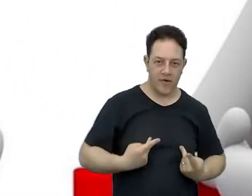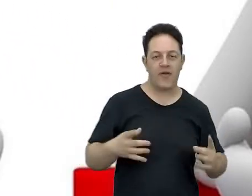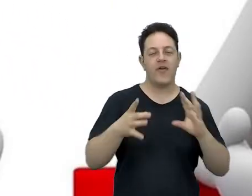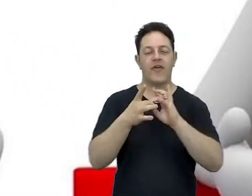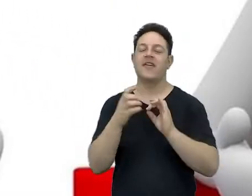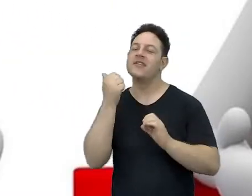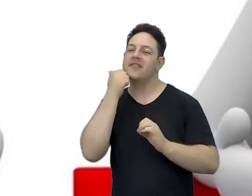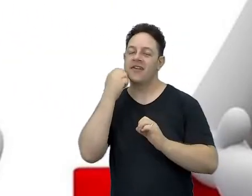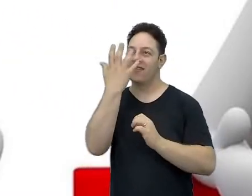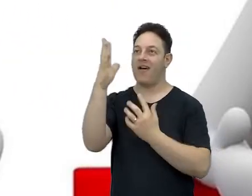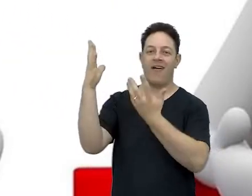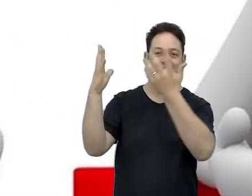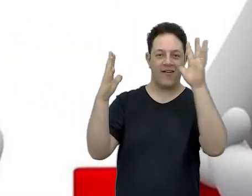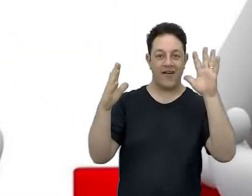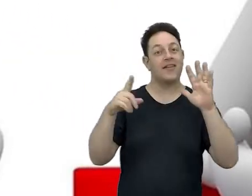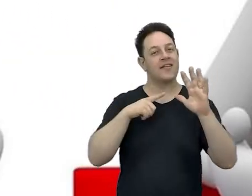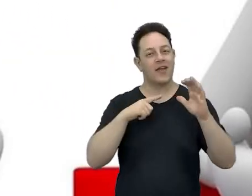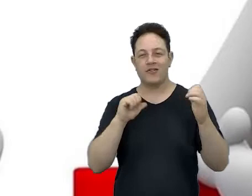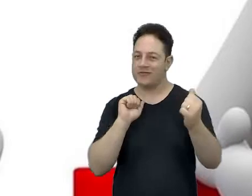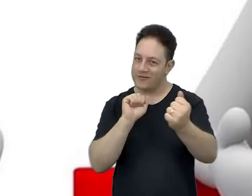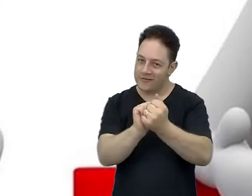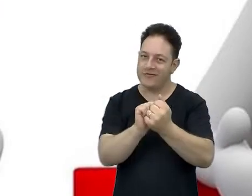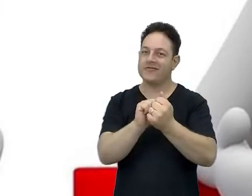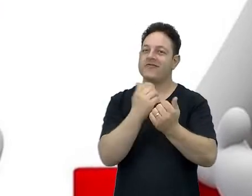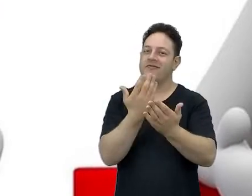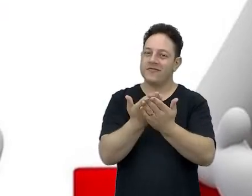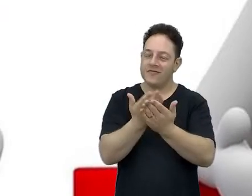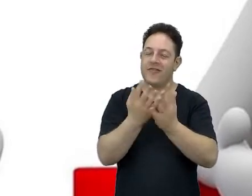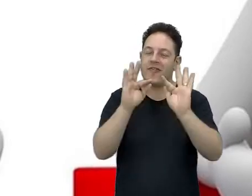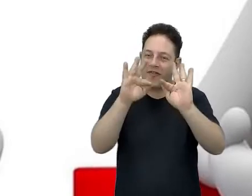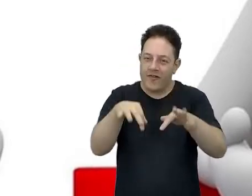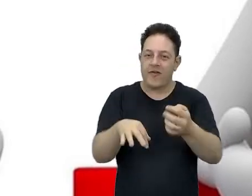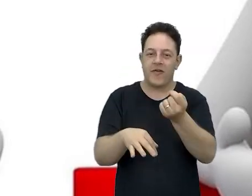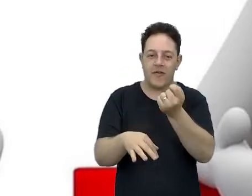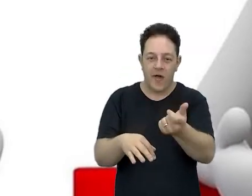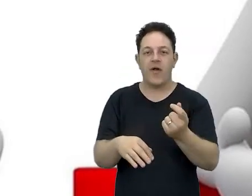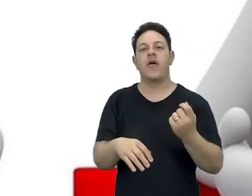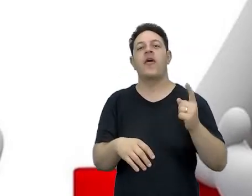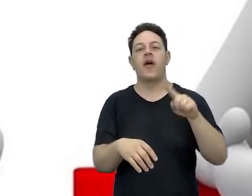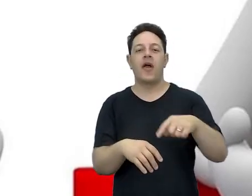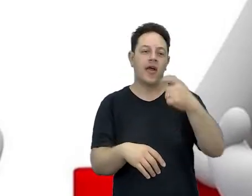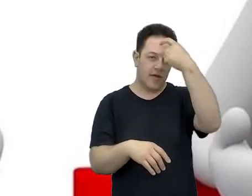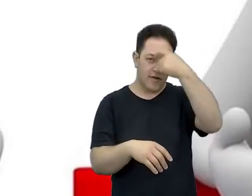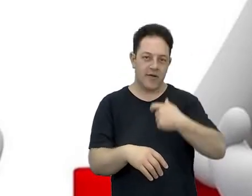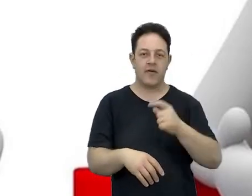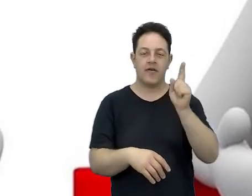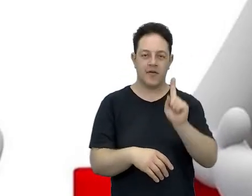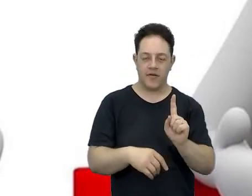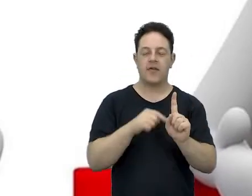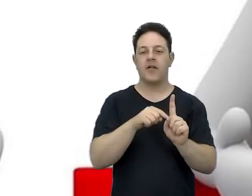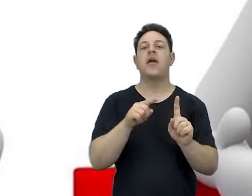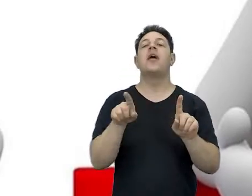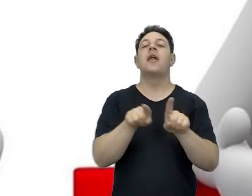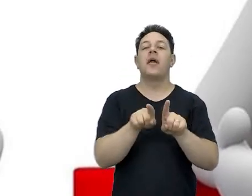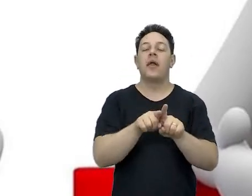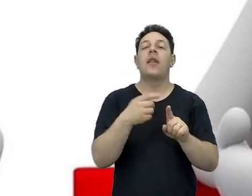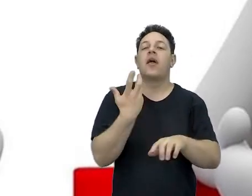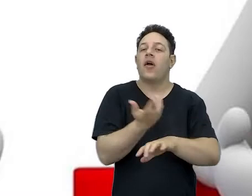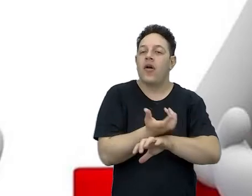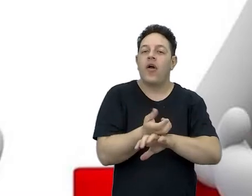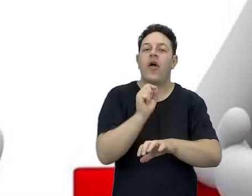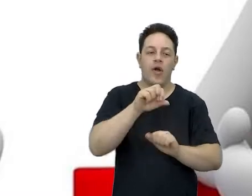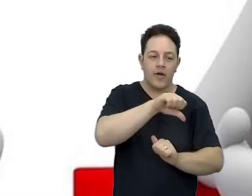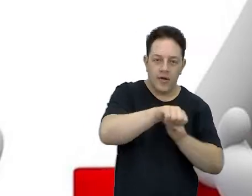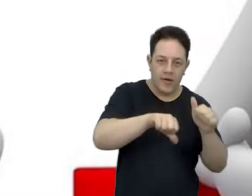da natureza. E a gente está junto aí, terminando a nossa unidade curricular, o indivíduo e o meio, e o nosso componente de transformação